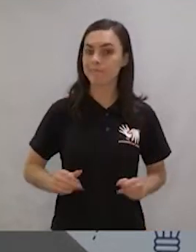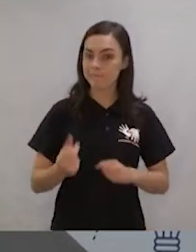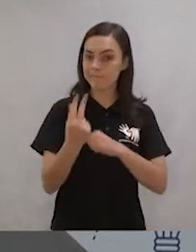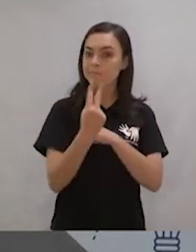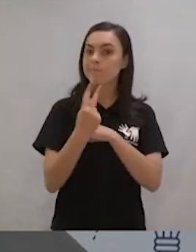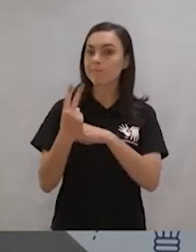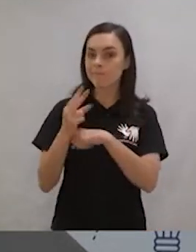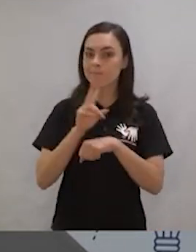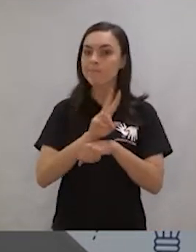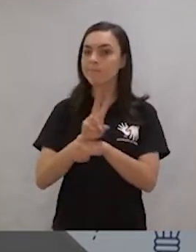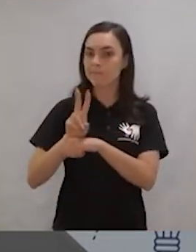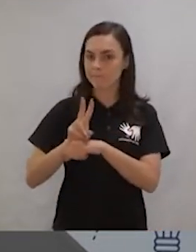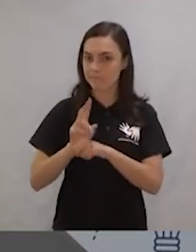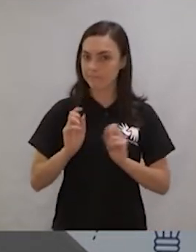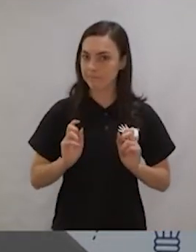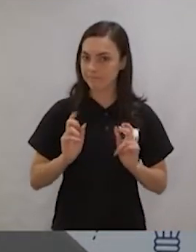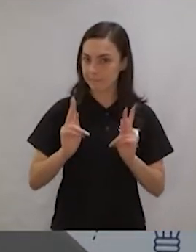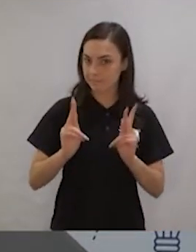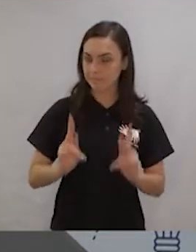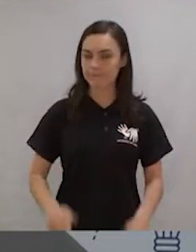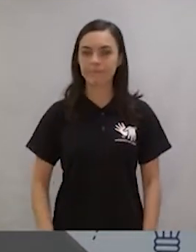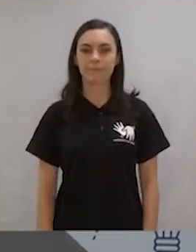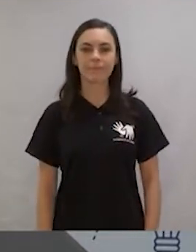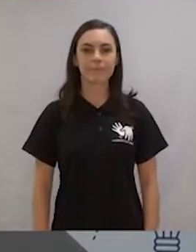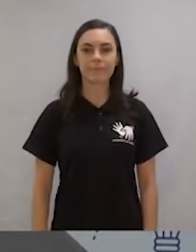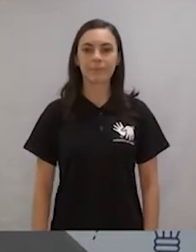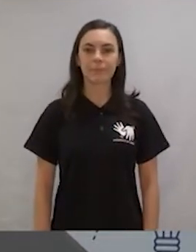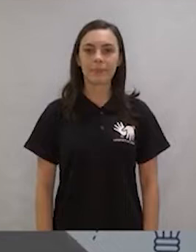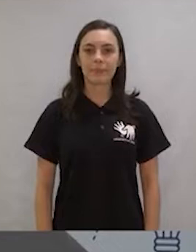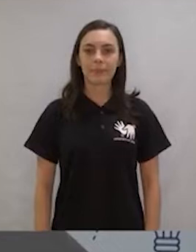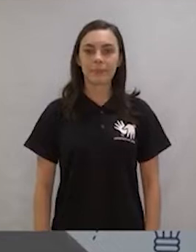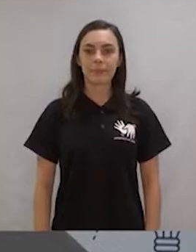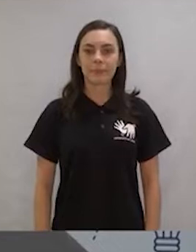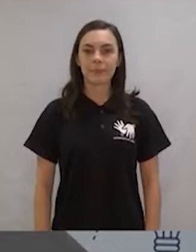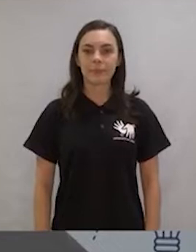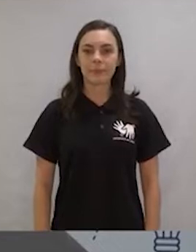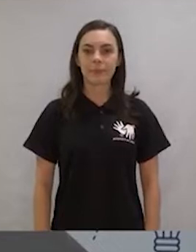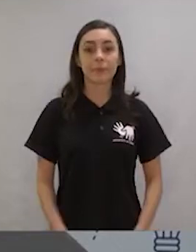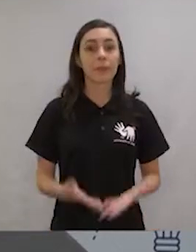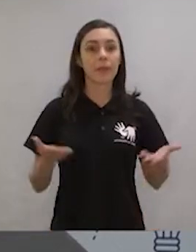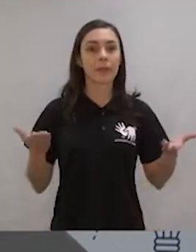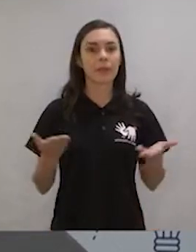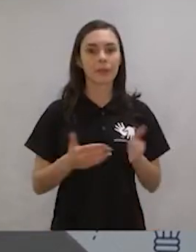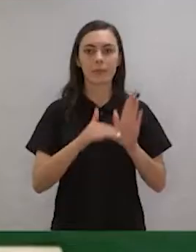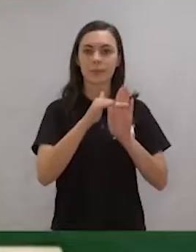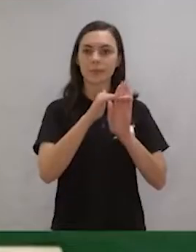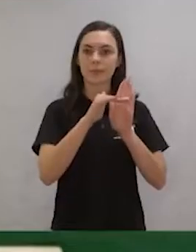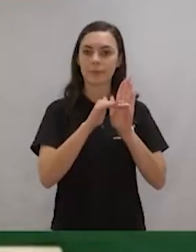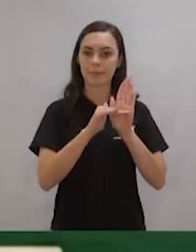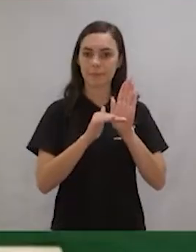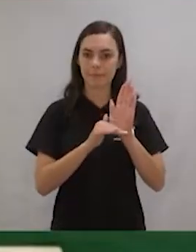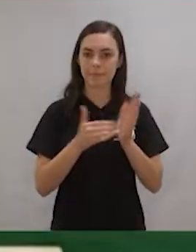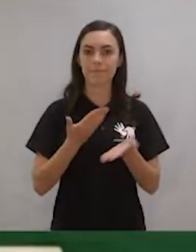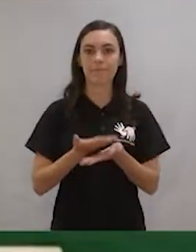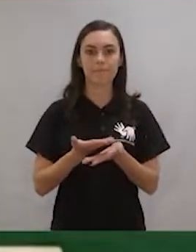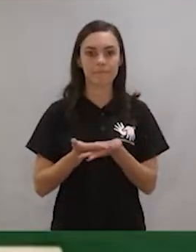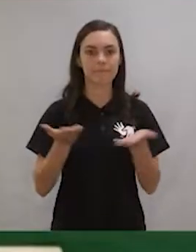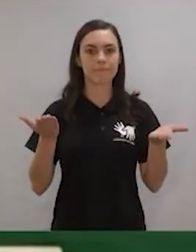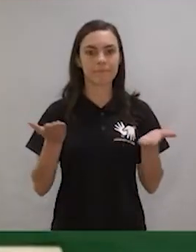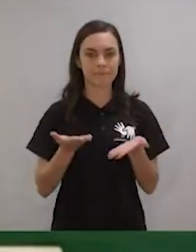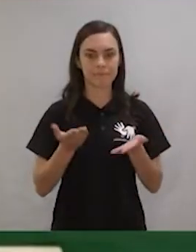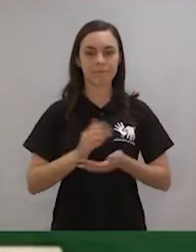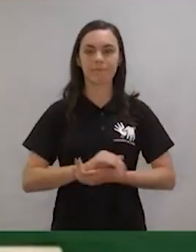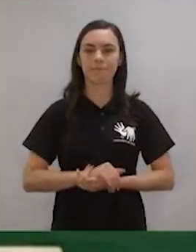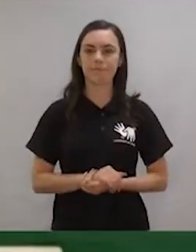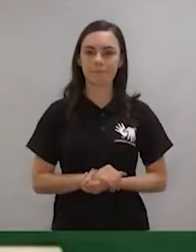nos cuidando, certo? E agora vamos para a nossa rotina, a rotina da aula